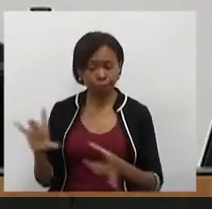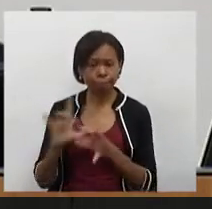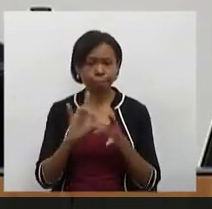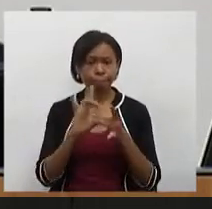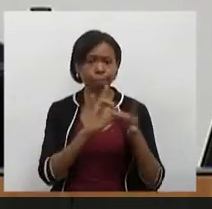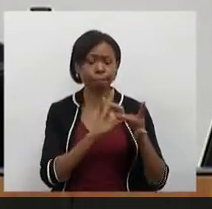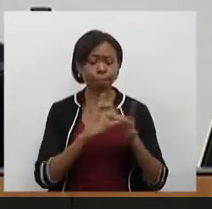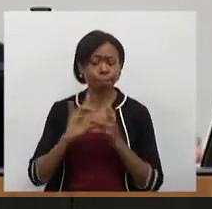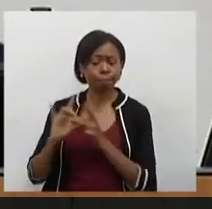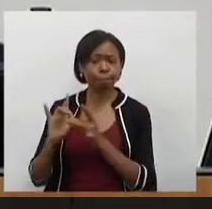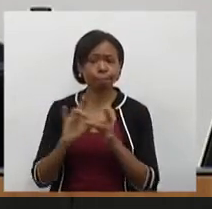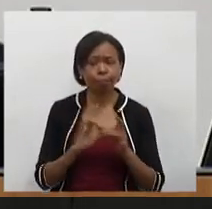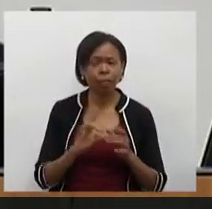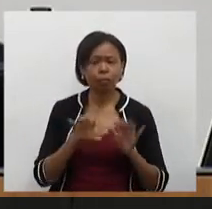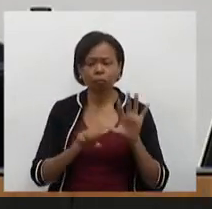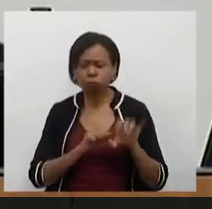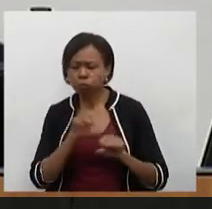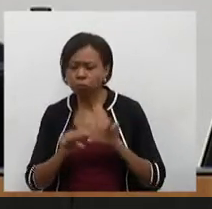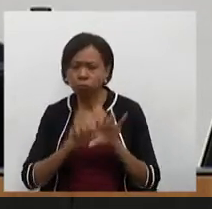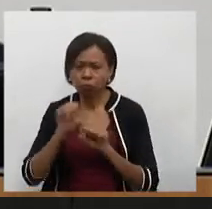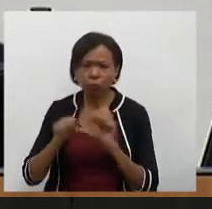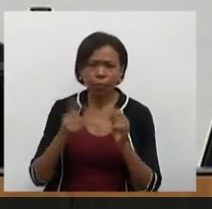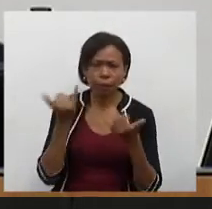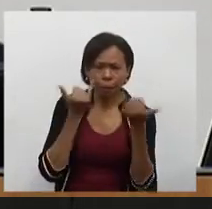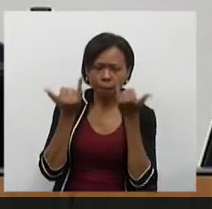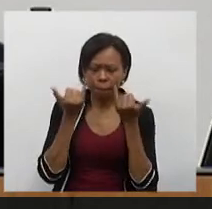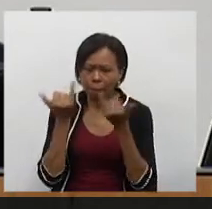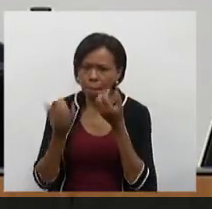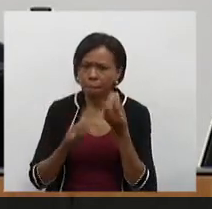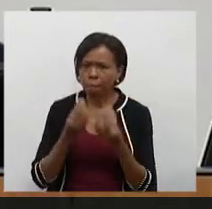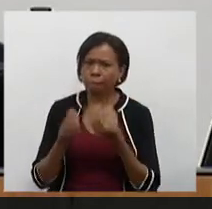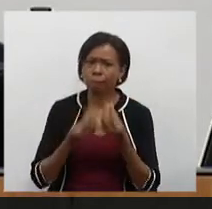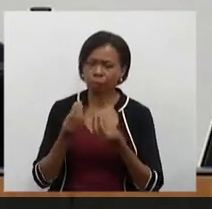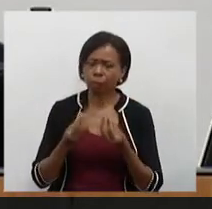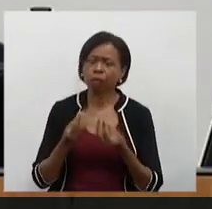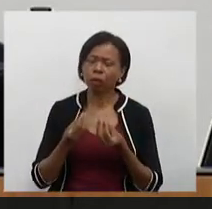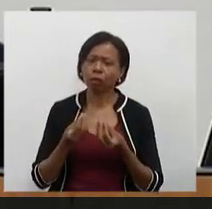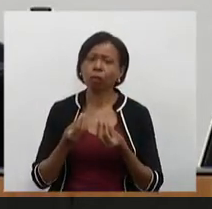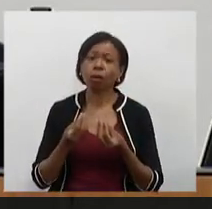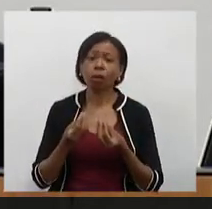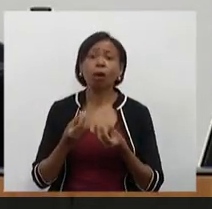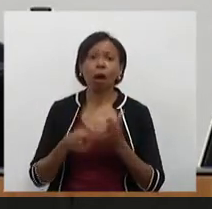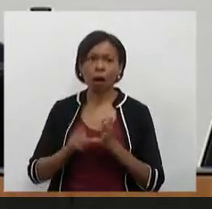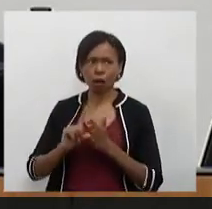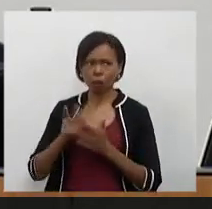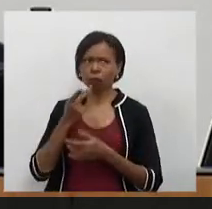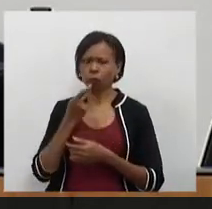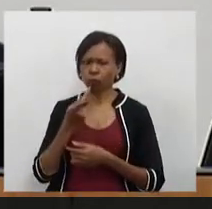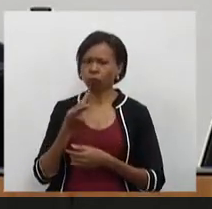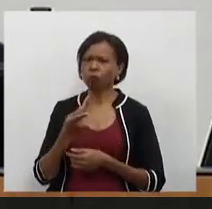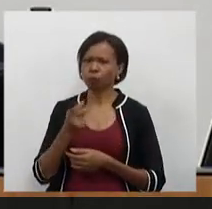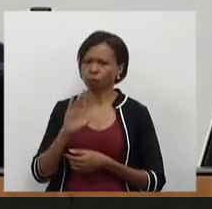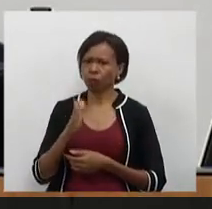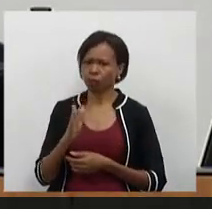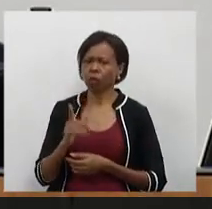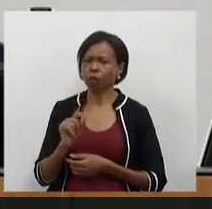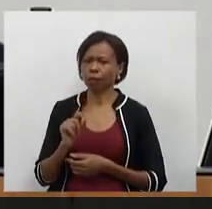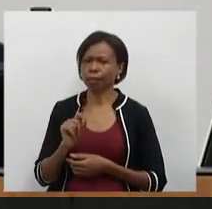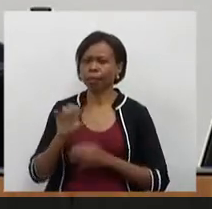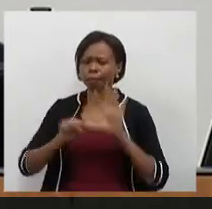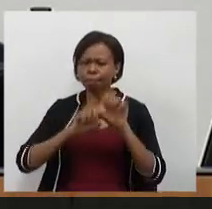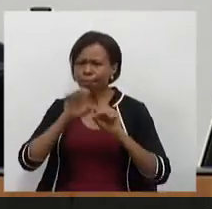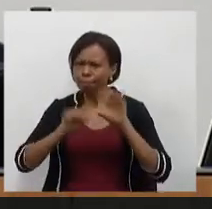levantar essa informação. Alguns dos participantes foram tantos, né, disse exatamente isso. Essa busca da informação